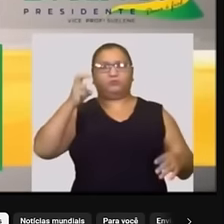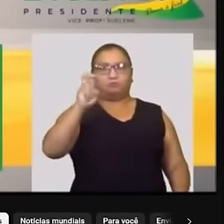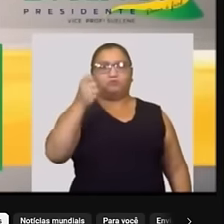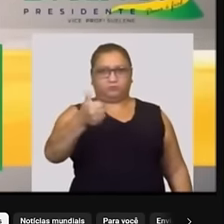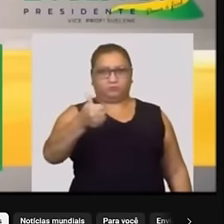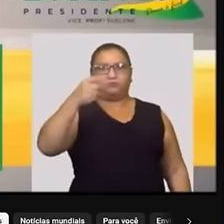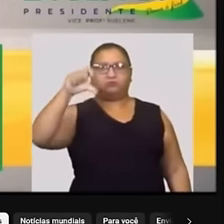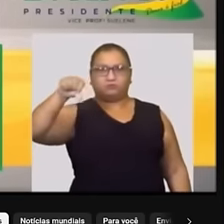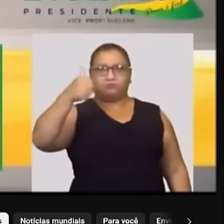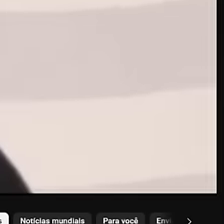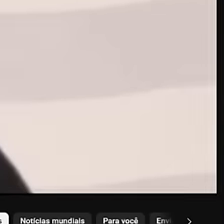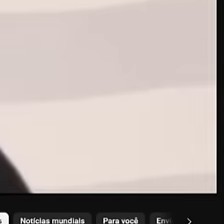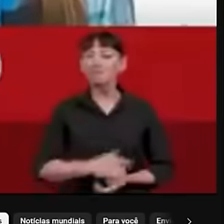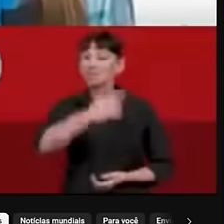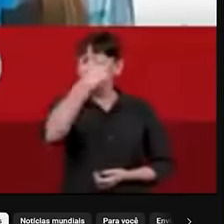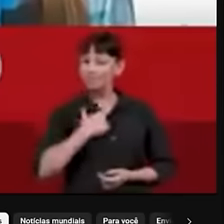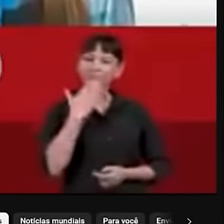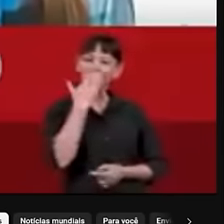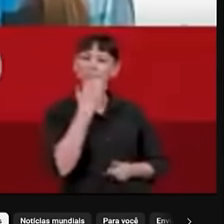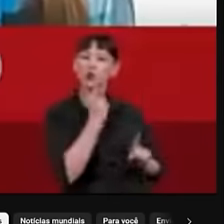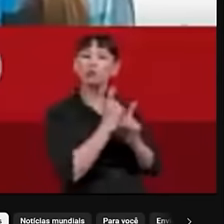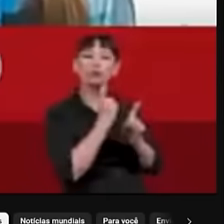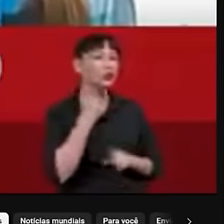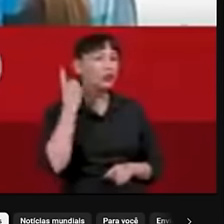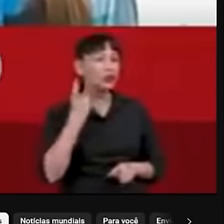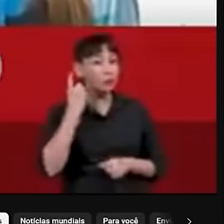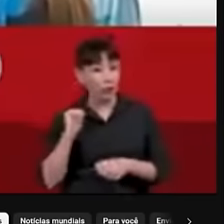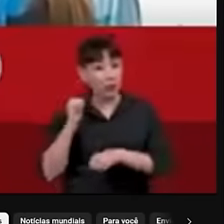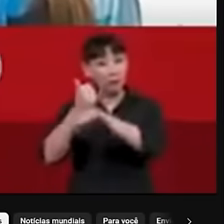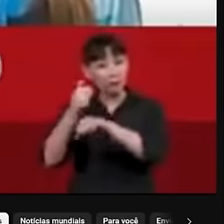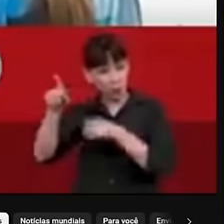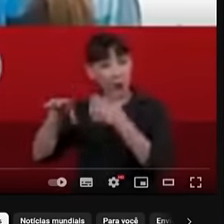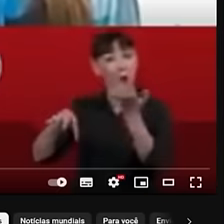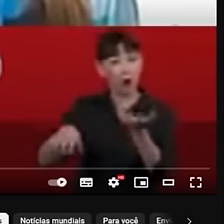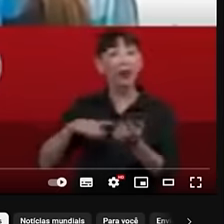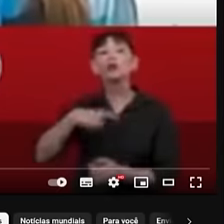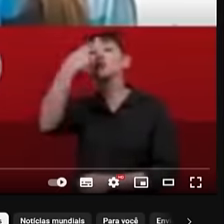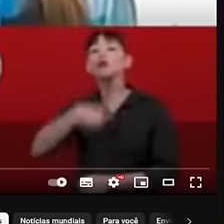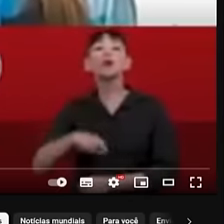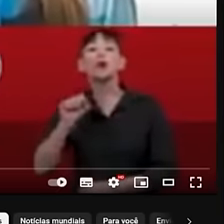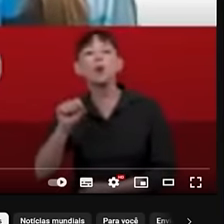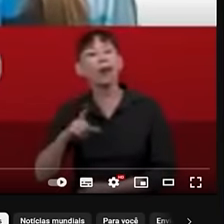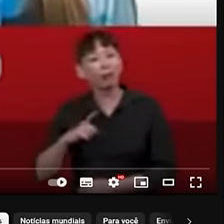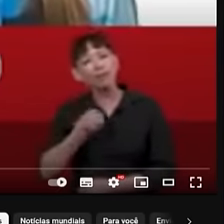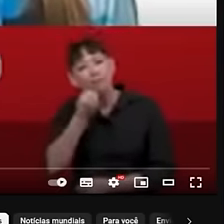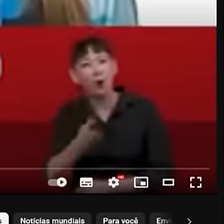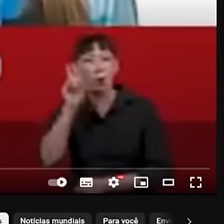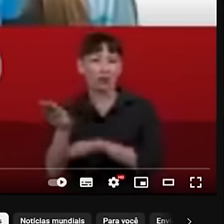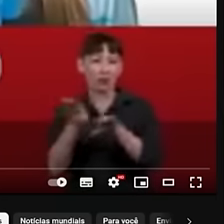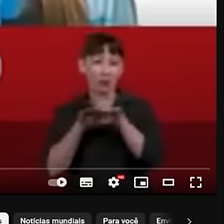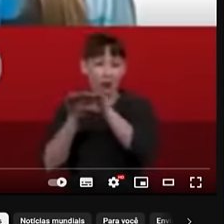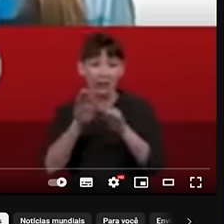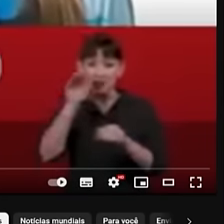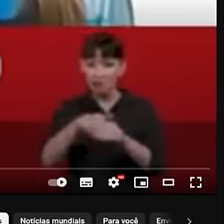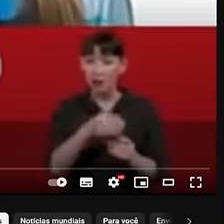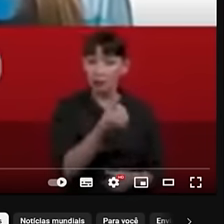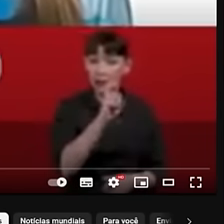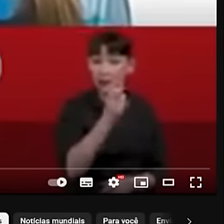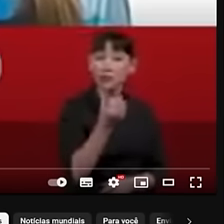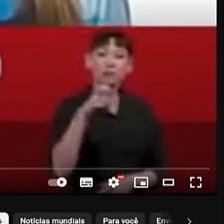para os caminhoneiros. Meu número é 5191A. Uma puta deputada para buscar no Congresso Nacional uma puta democracia. Cida